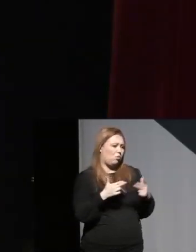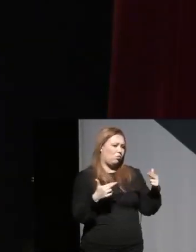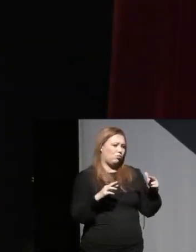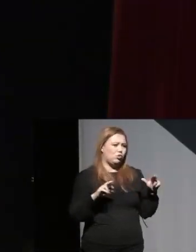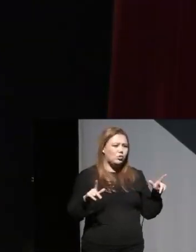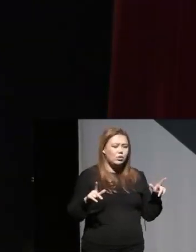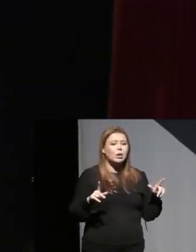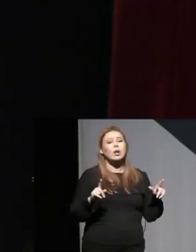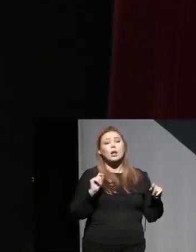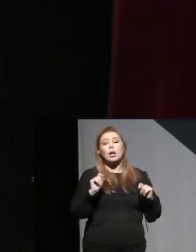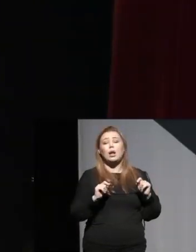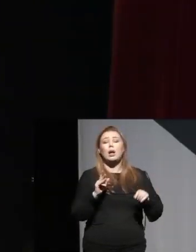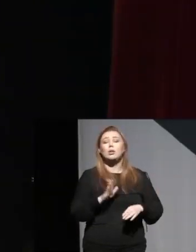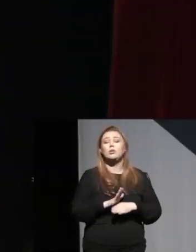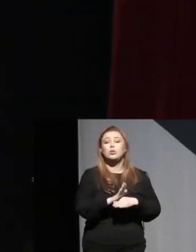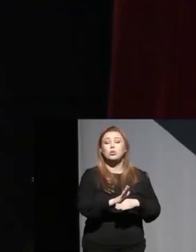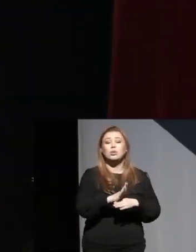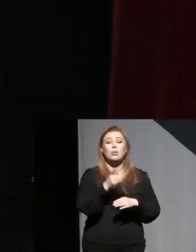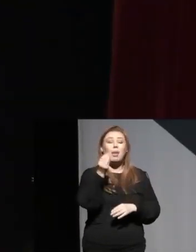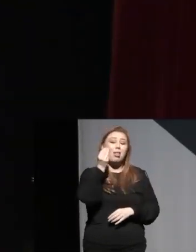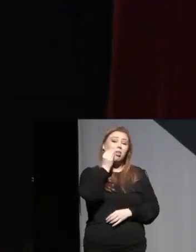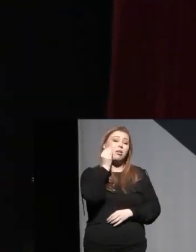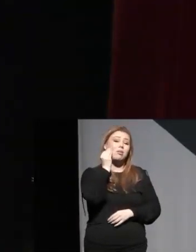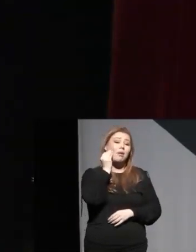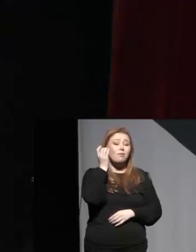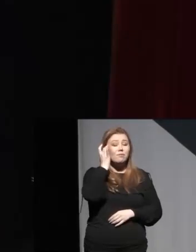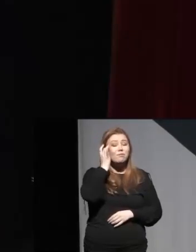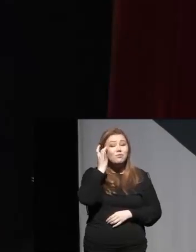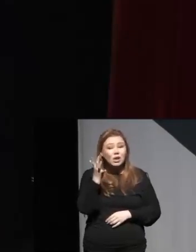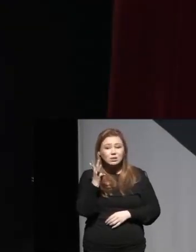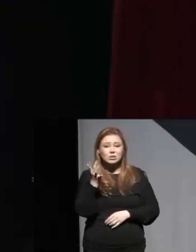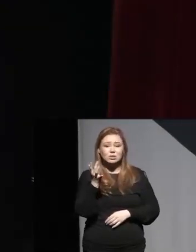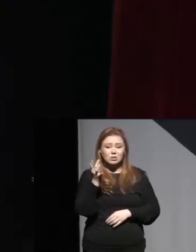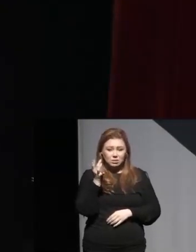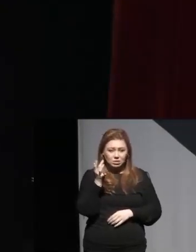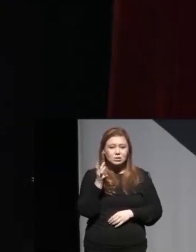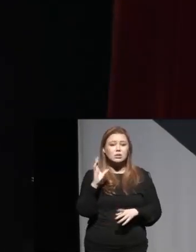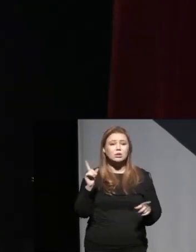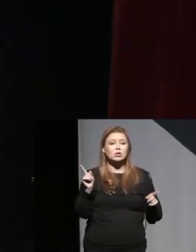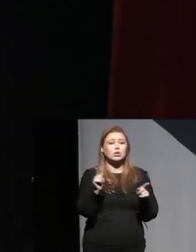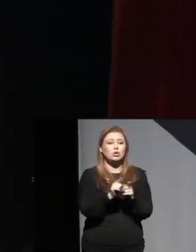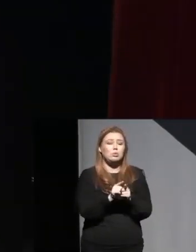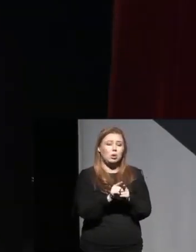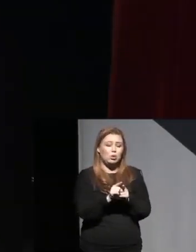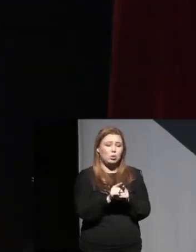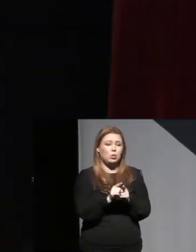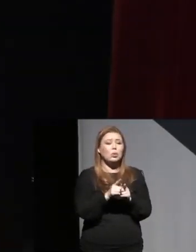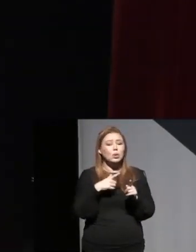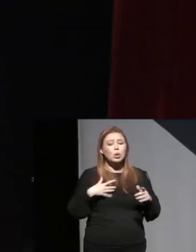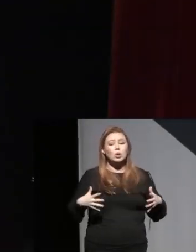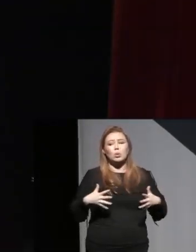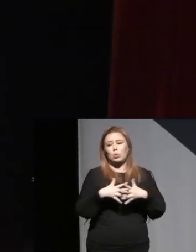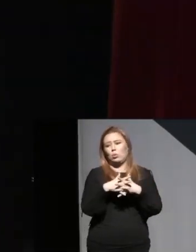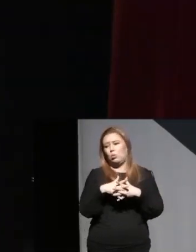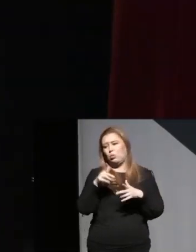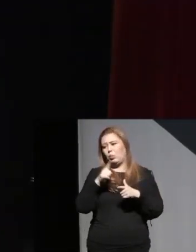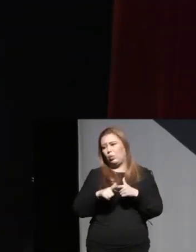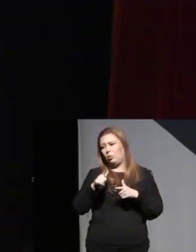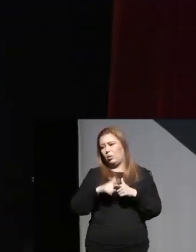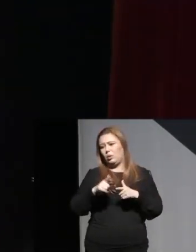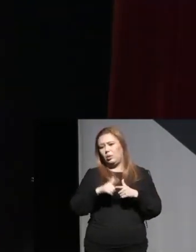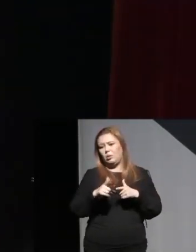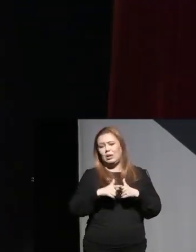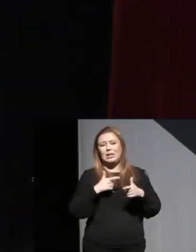ela serviu para tentar facilitar e reduzir o conflito, da